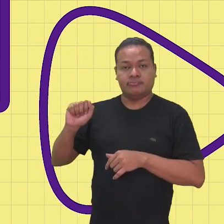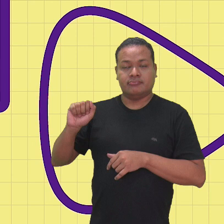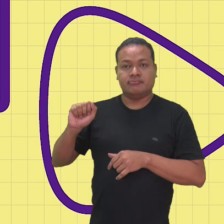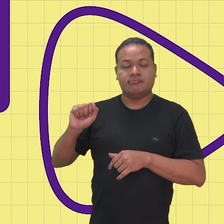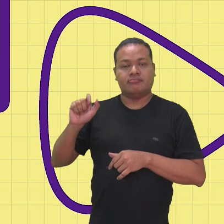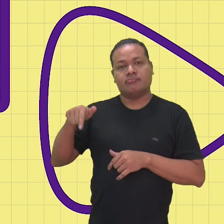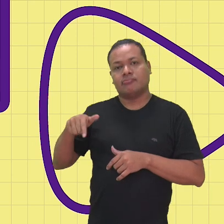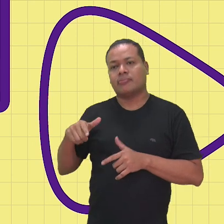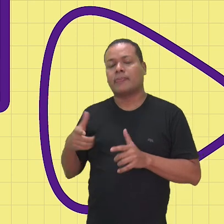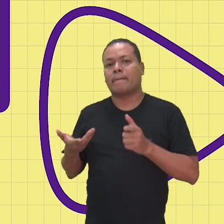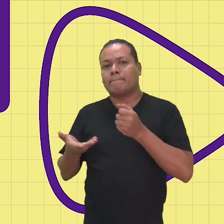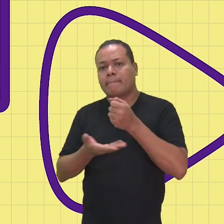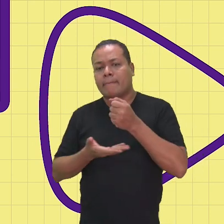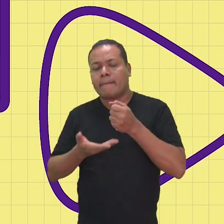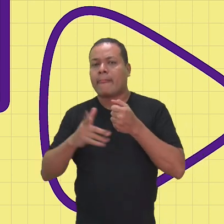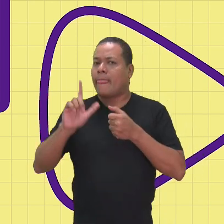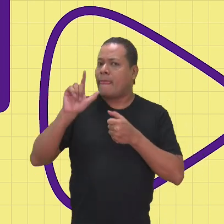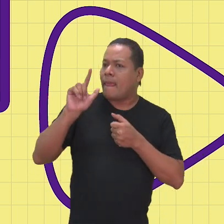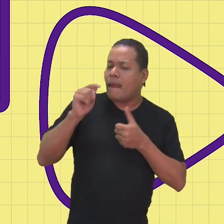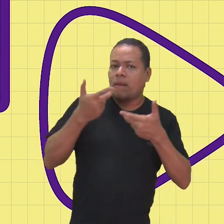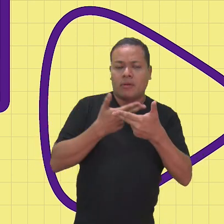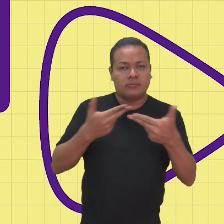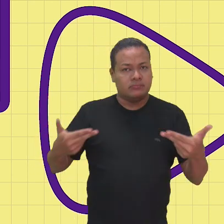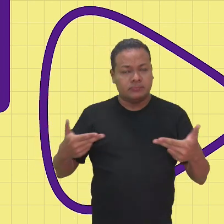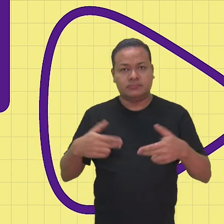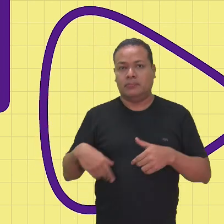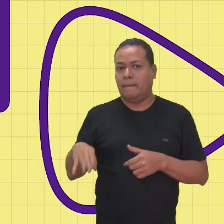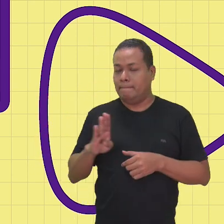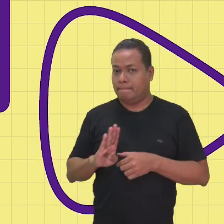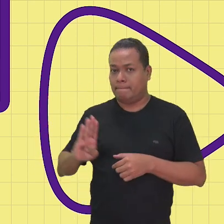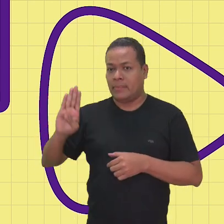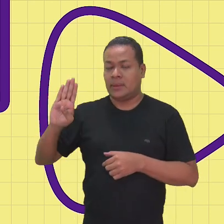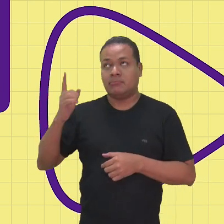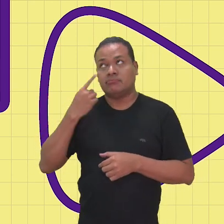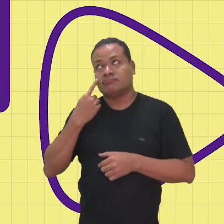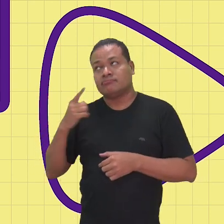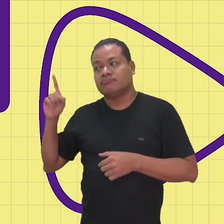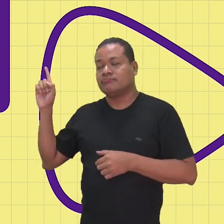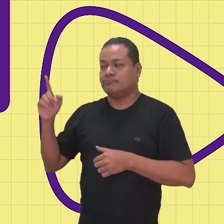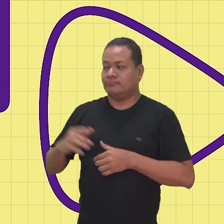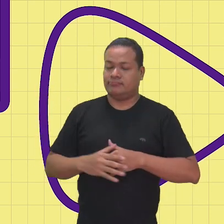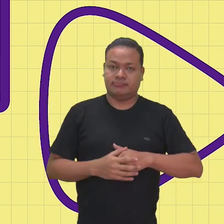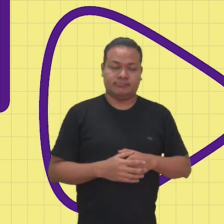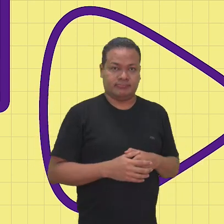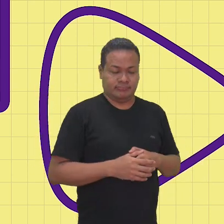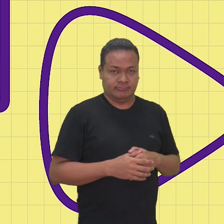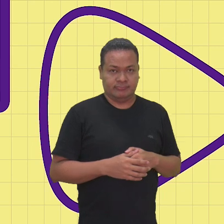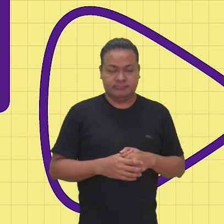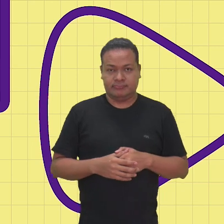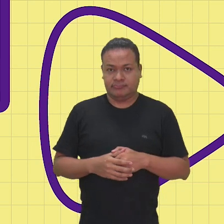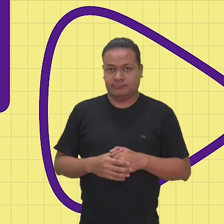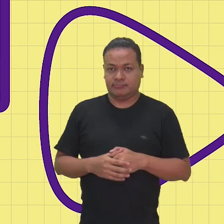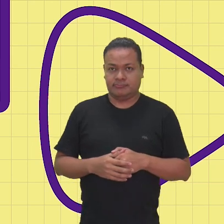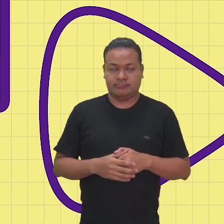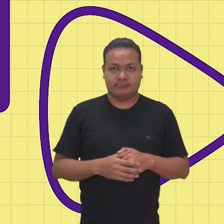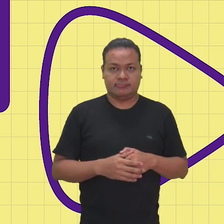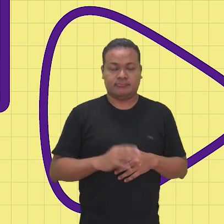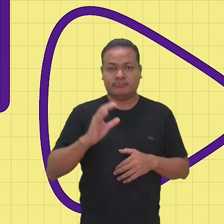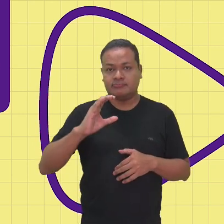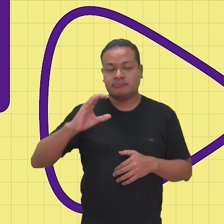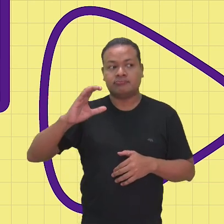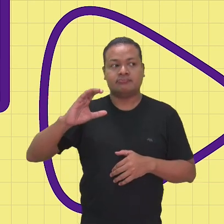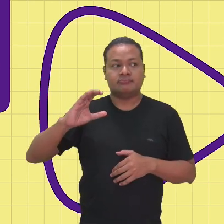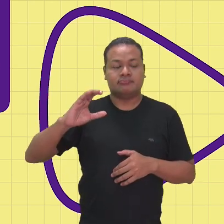menor, base, água, dissociação. Letra B, ácido menor, base, água, neutralização. Letra